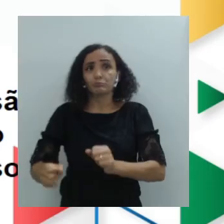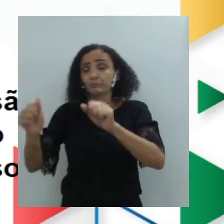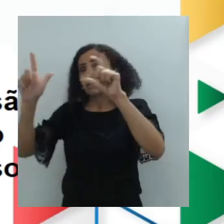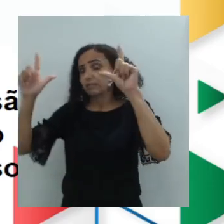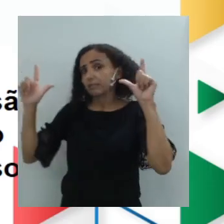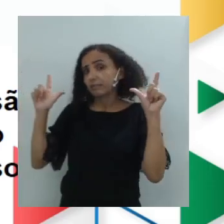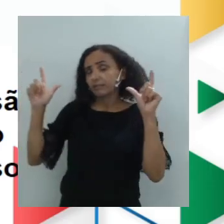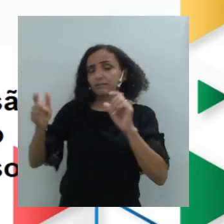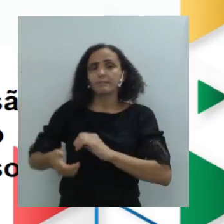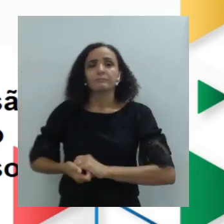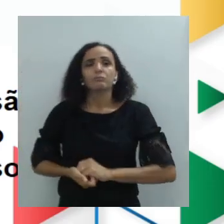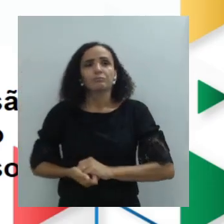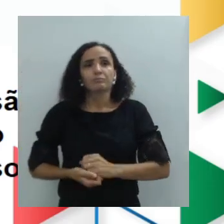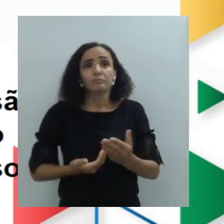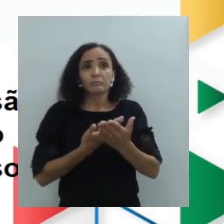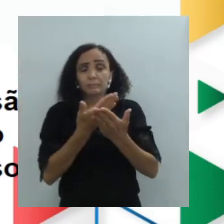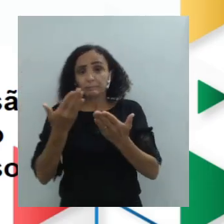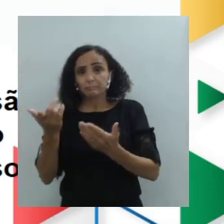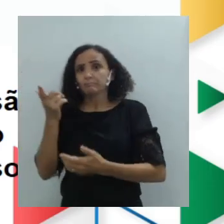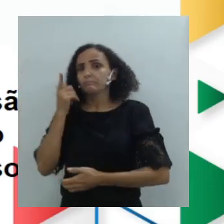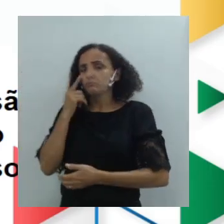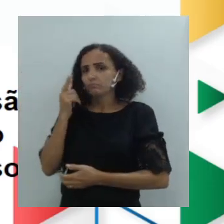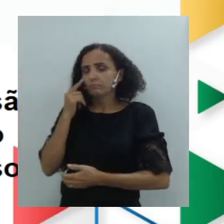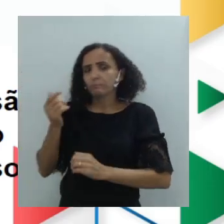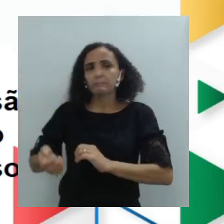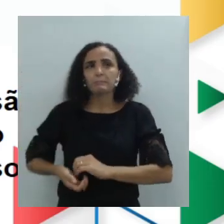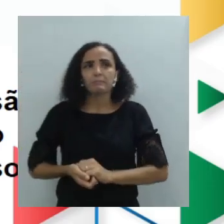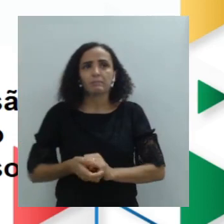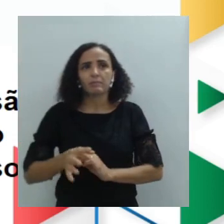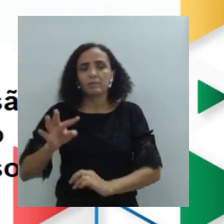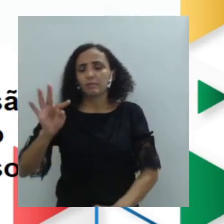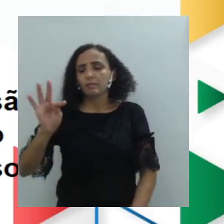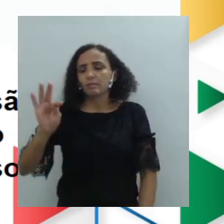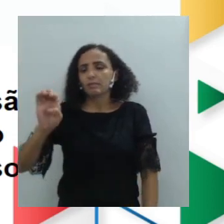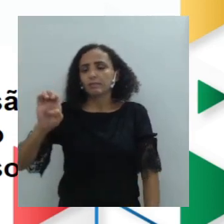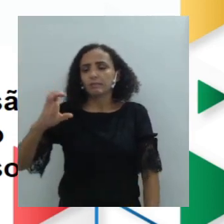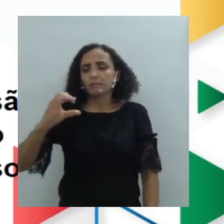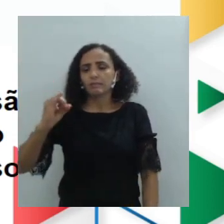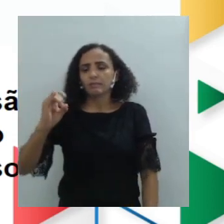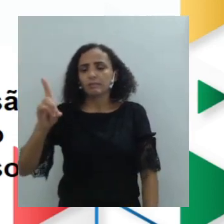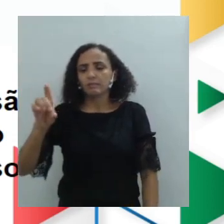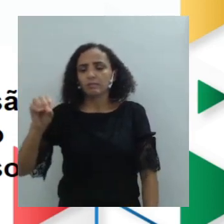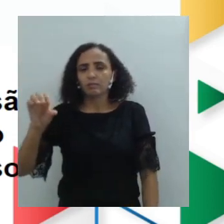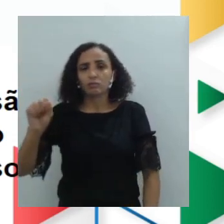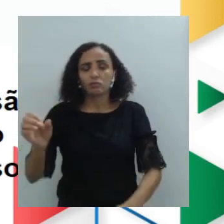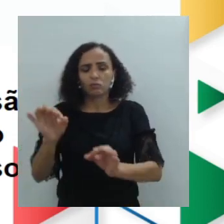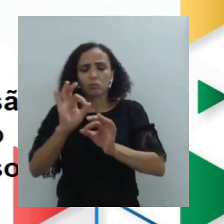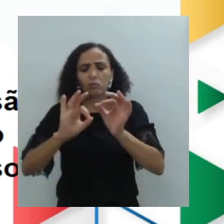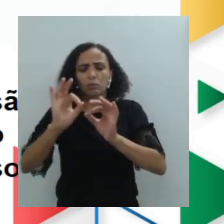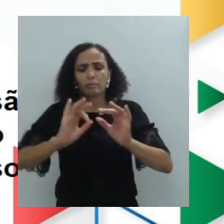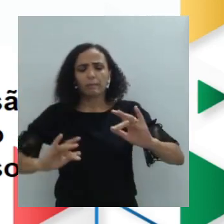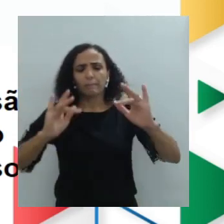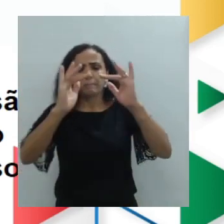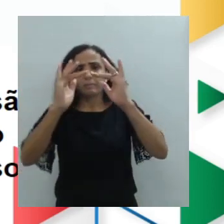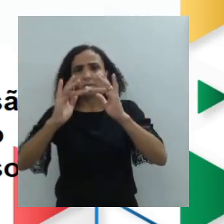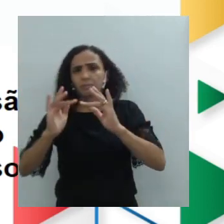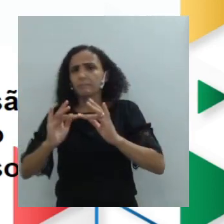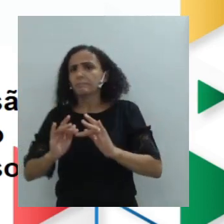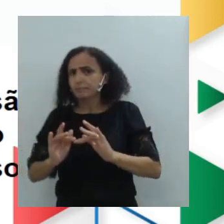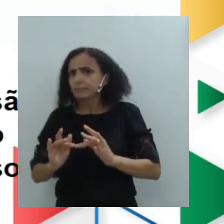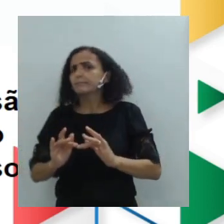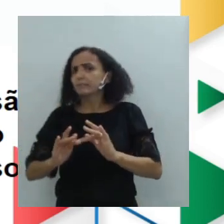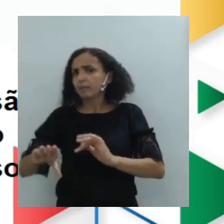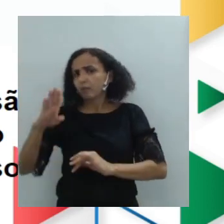tela. Tecidos e órgãos. Tecidos. Os tecidos são formados pela união de células